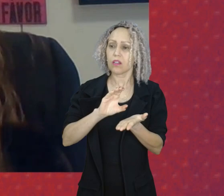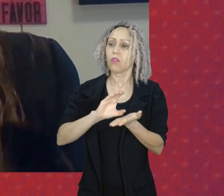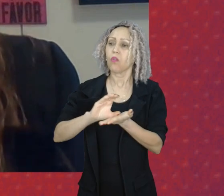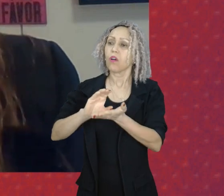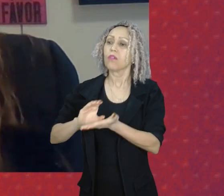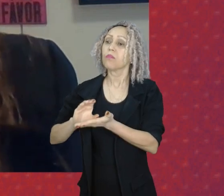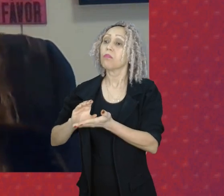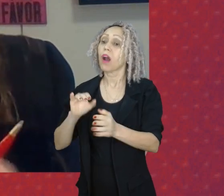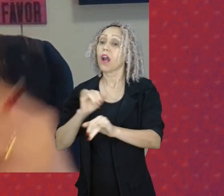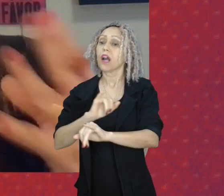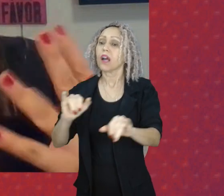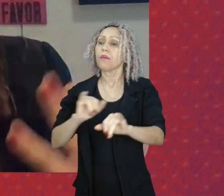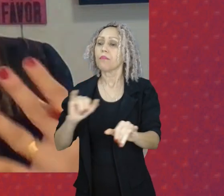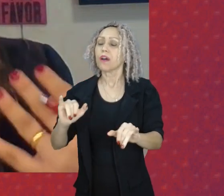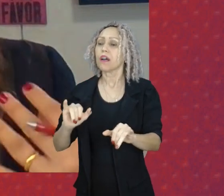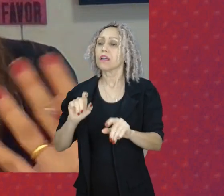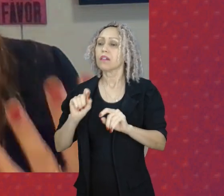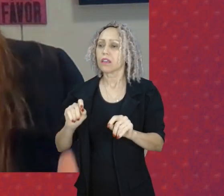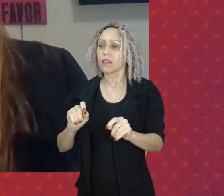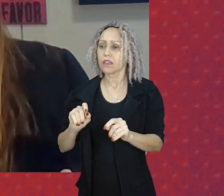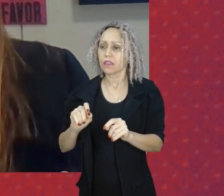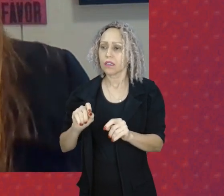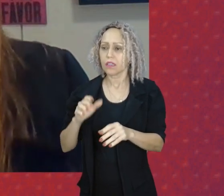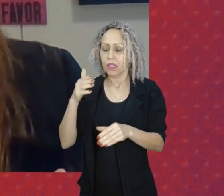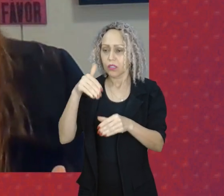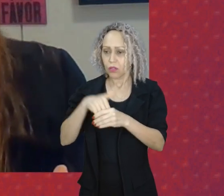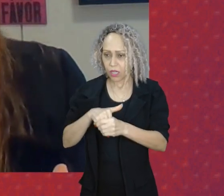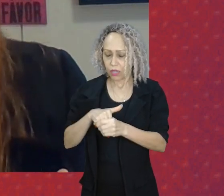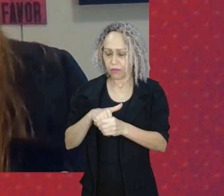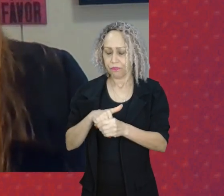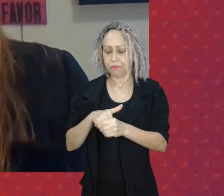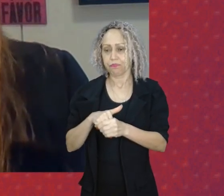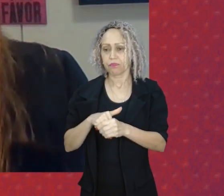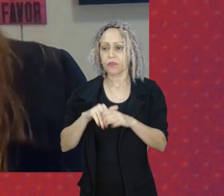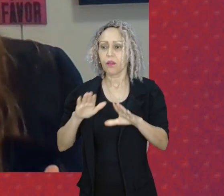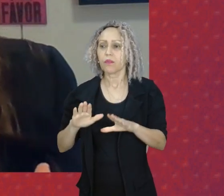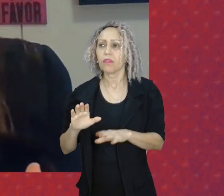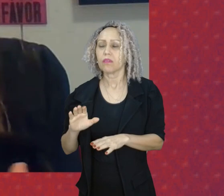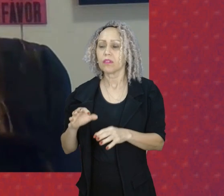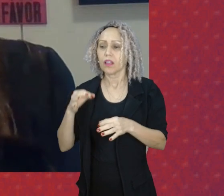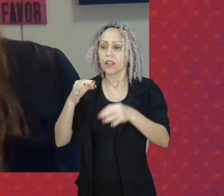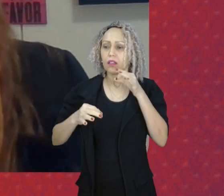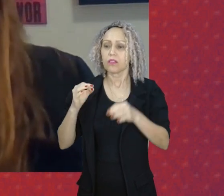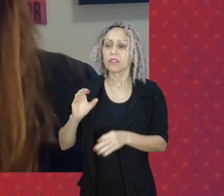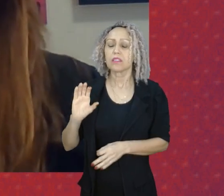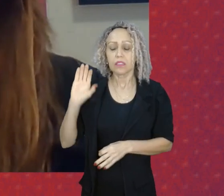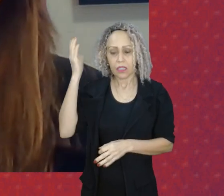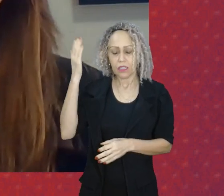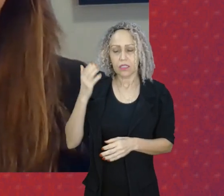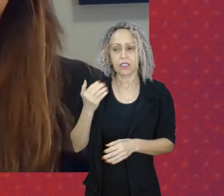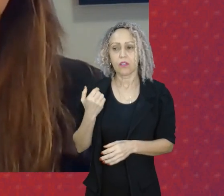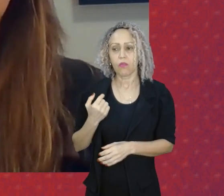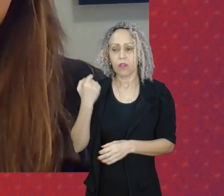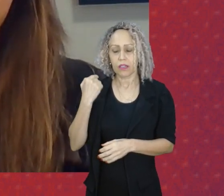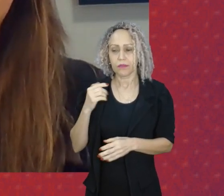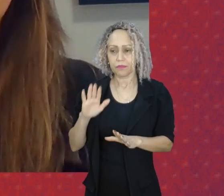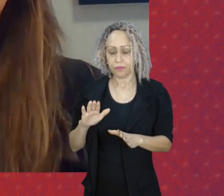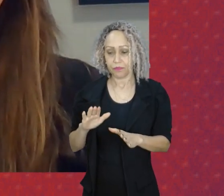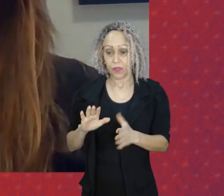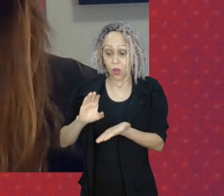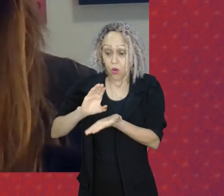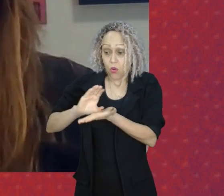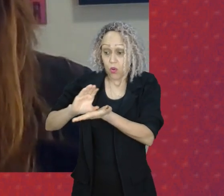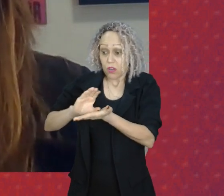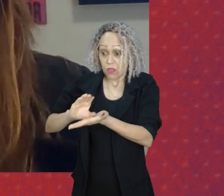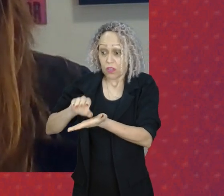financiamento, que né, isso também veio por decisão jurisprudencial, que é o seguinte, dos recursos que irão para as mulheres,